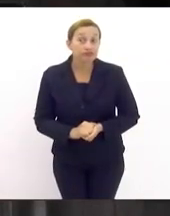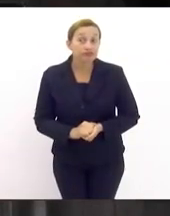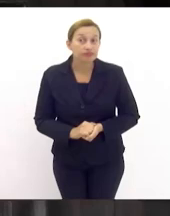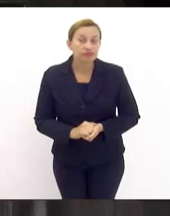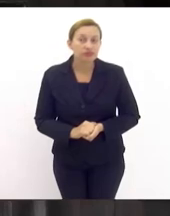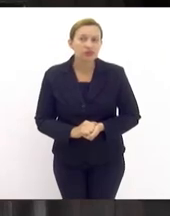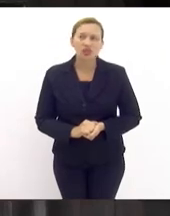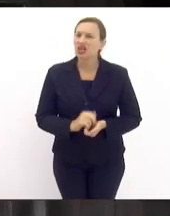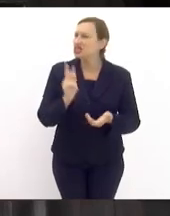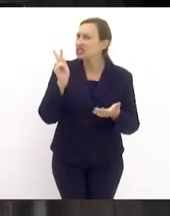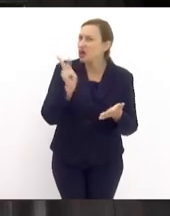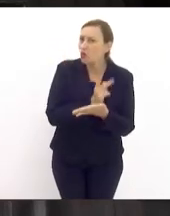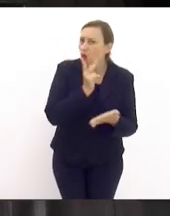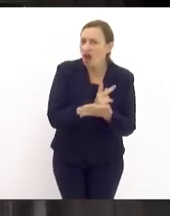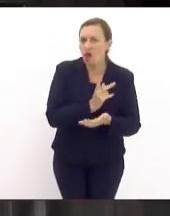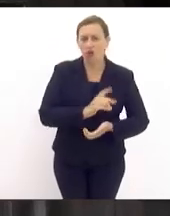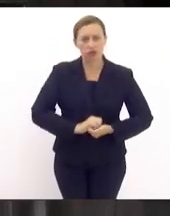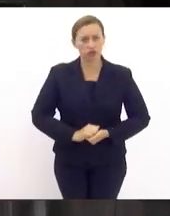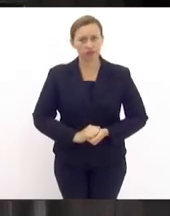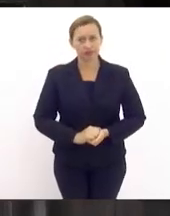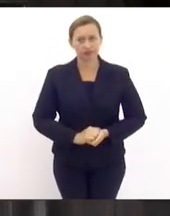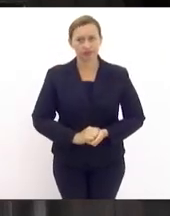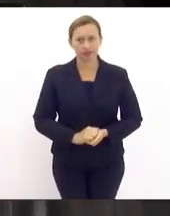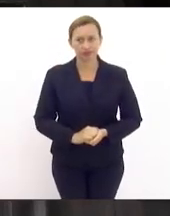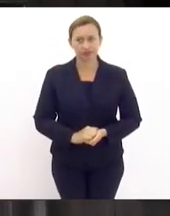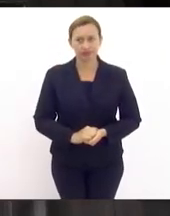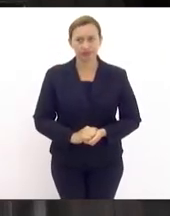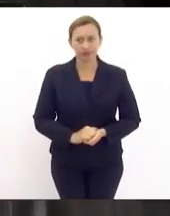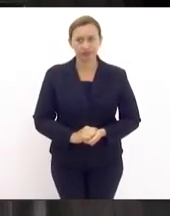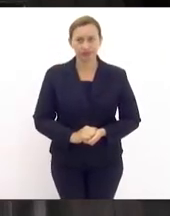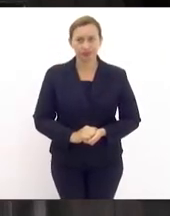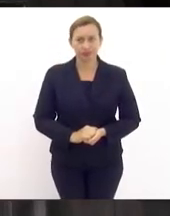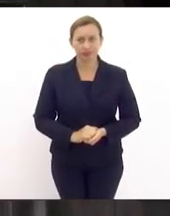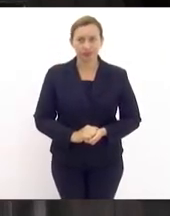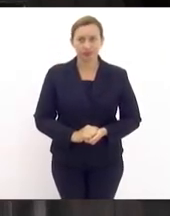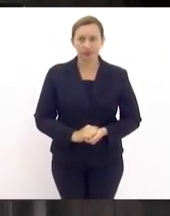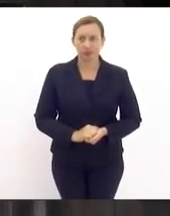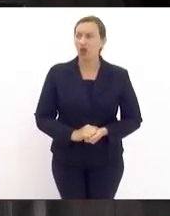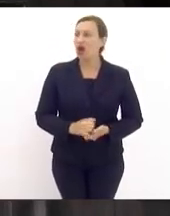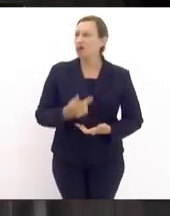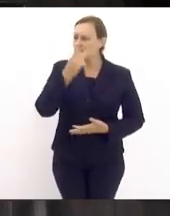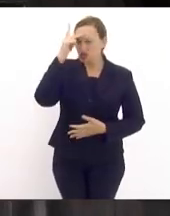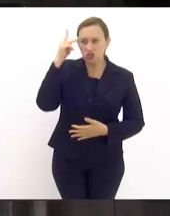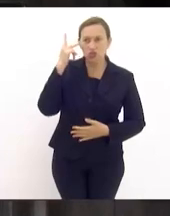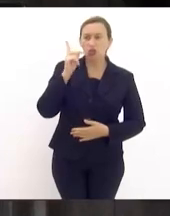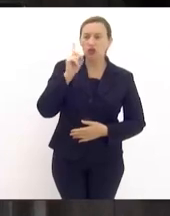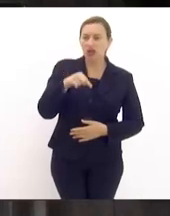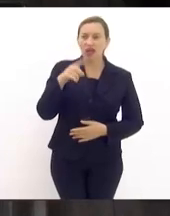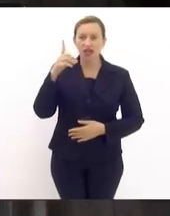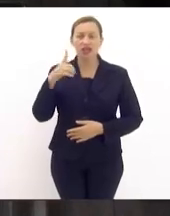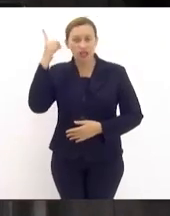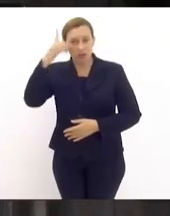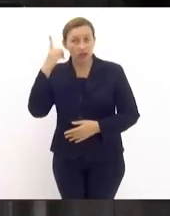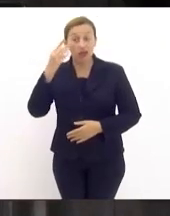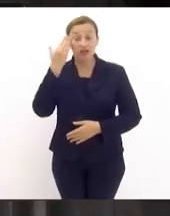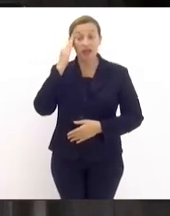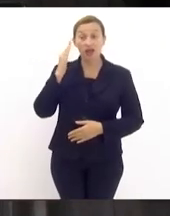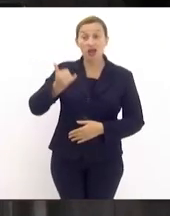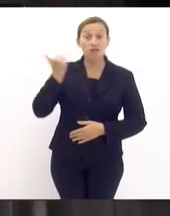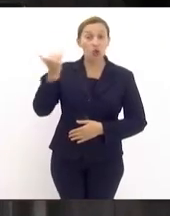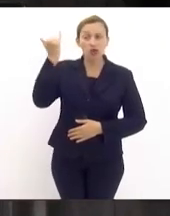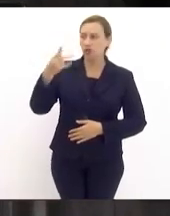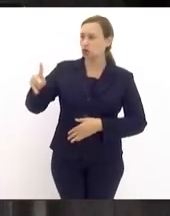Isso é uma irresponsabilidade. O cara que vira deputado, ele tem que entender a importância do cargo